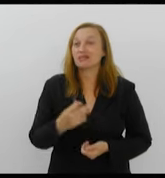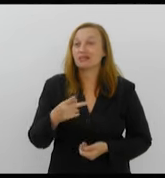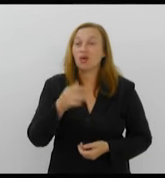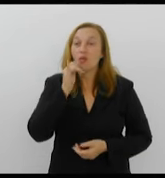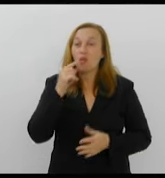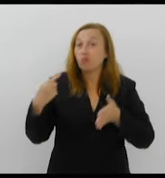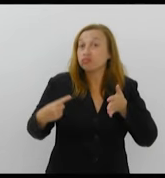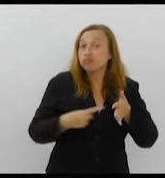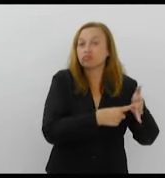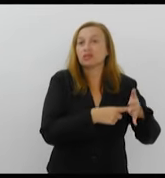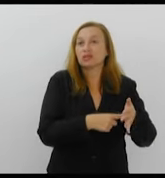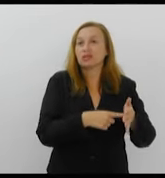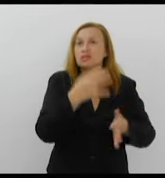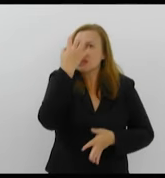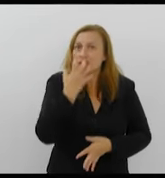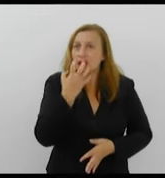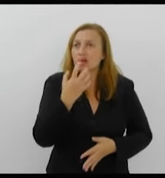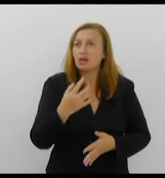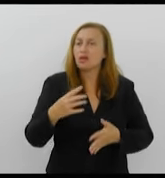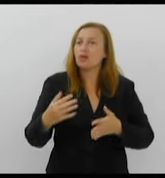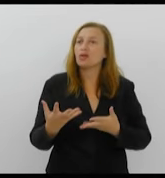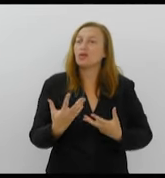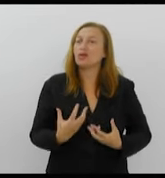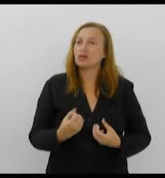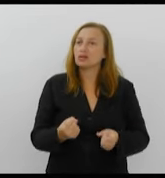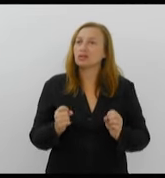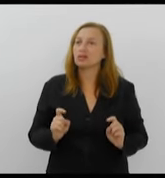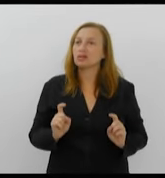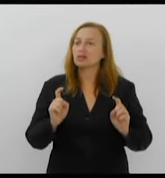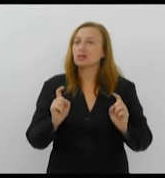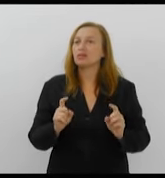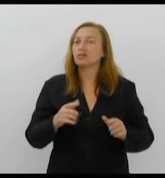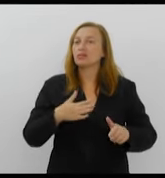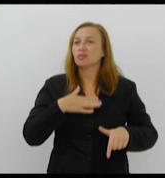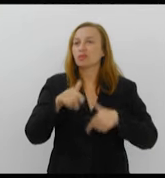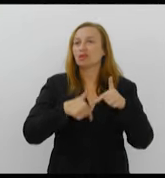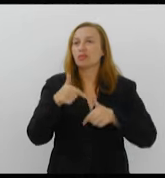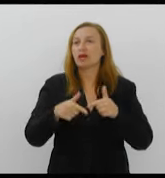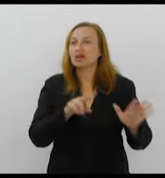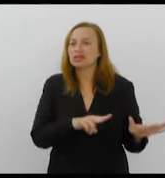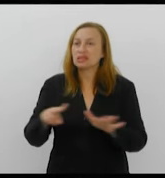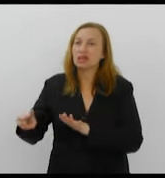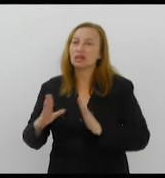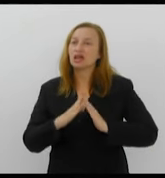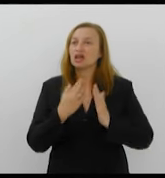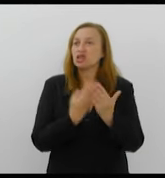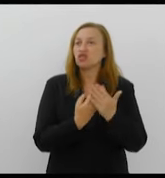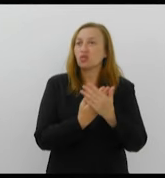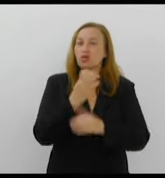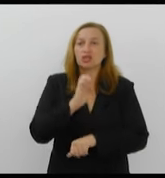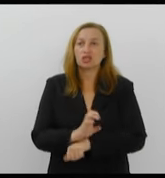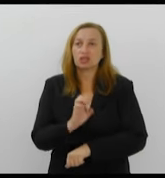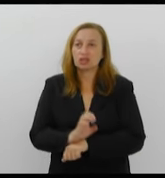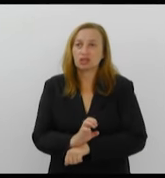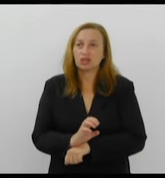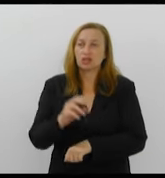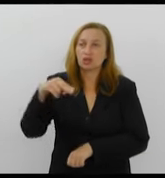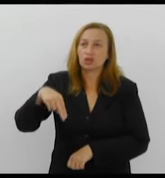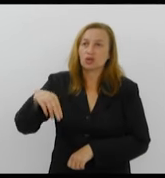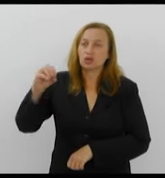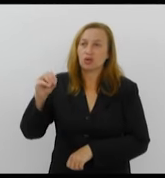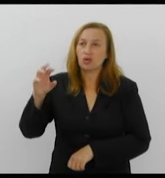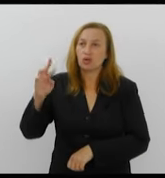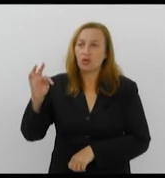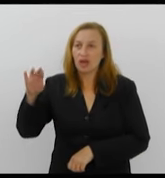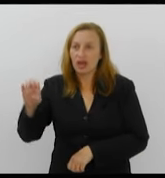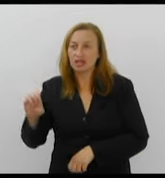denúncia gravíssima que eu recebi em meu gabinete nessa semana sobre as escolas estaduais da região noroeste